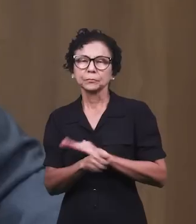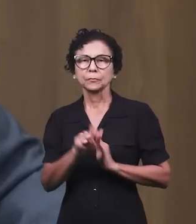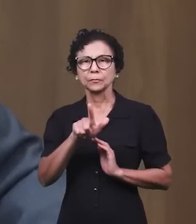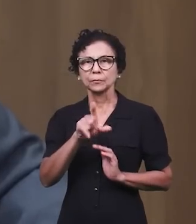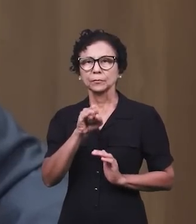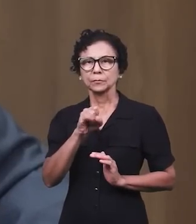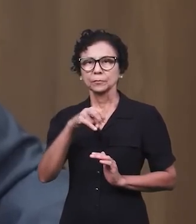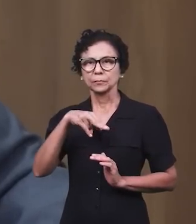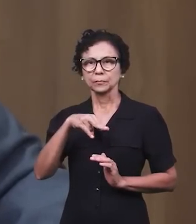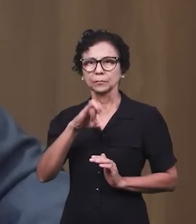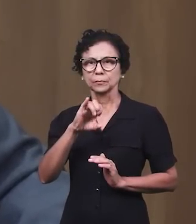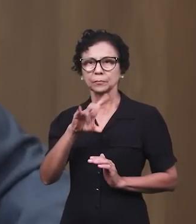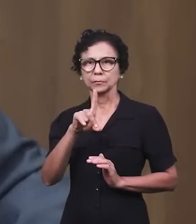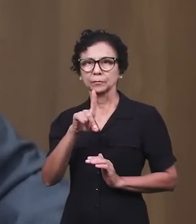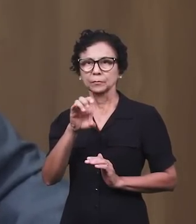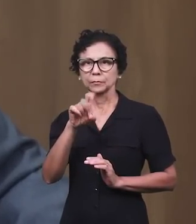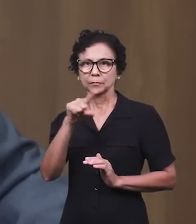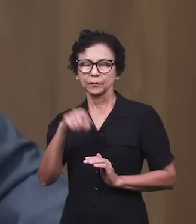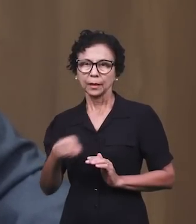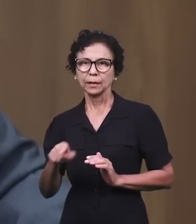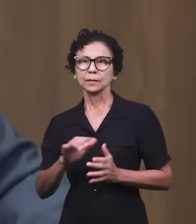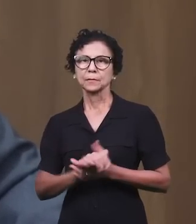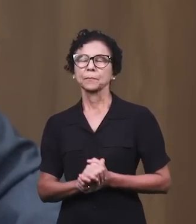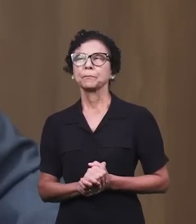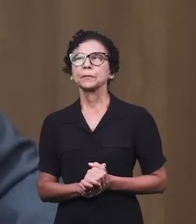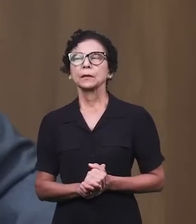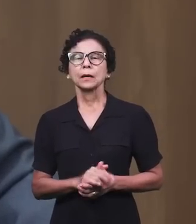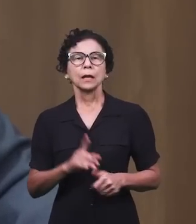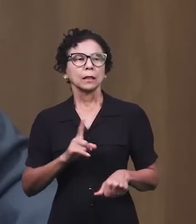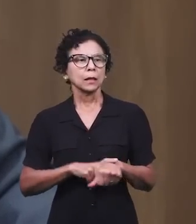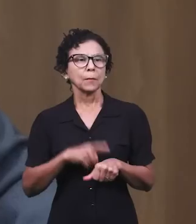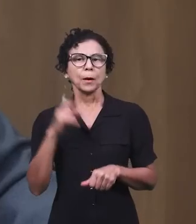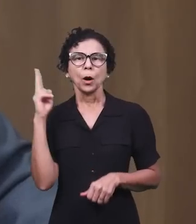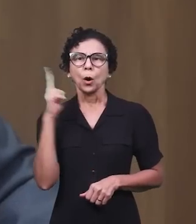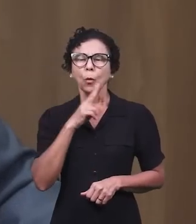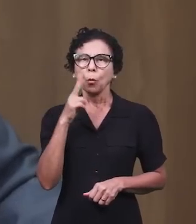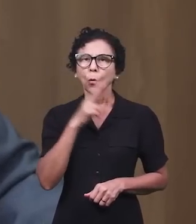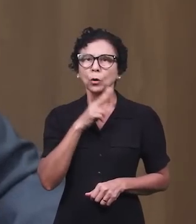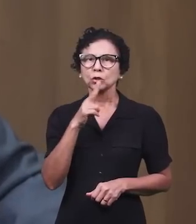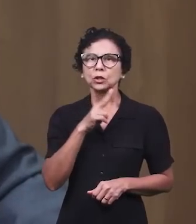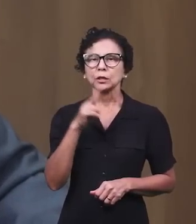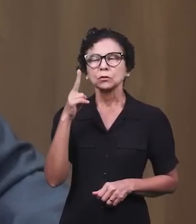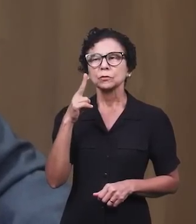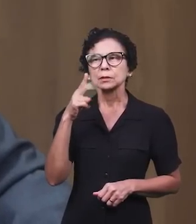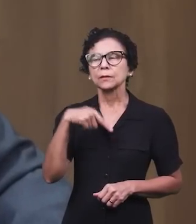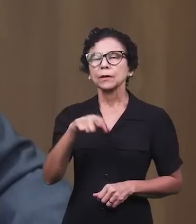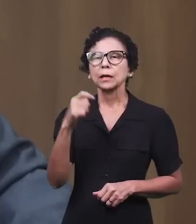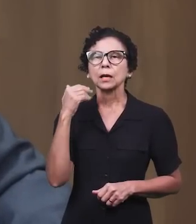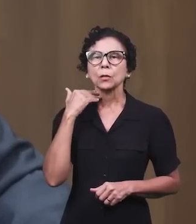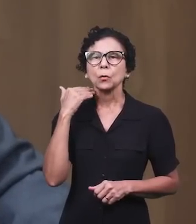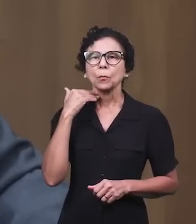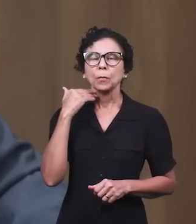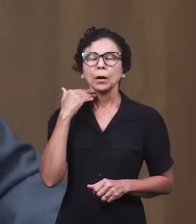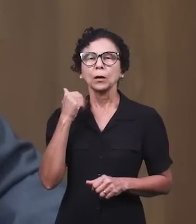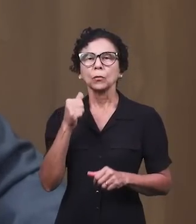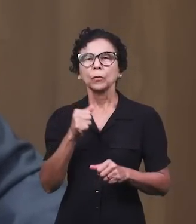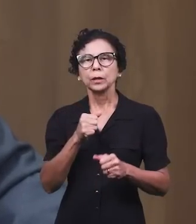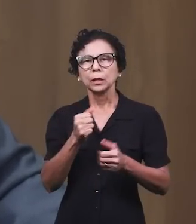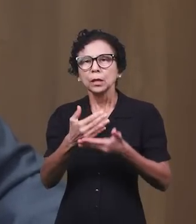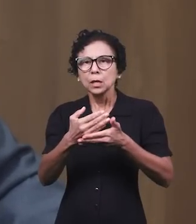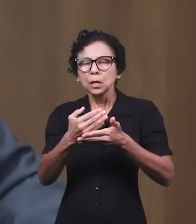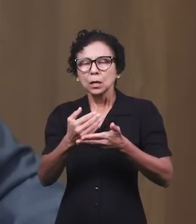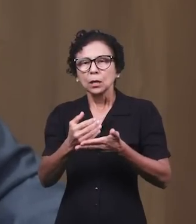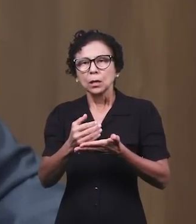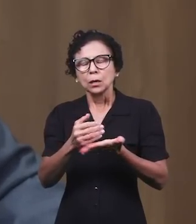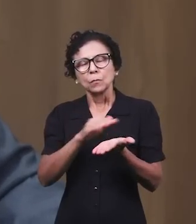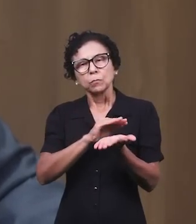isso? Um valor que você possa sacar na hora que você precisa. Você não deve comprar um fundo lá, um fundo de investimento que